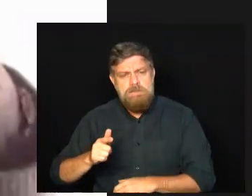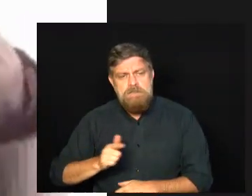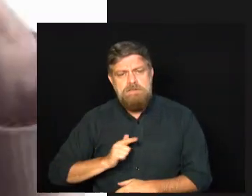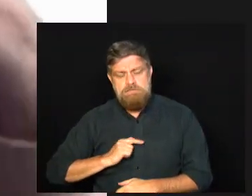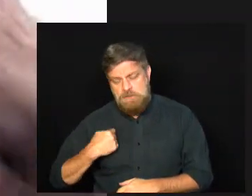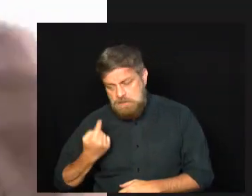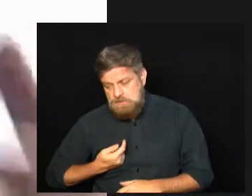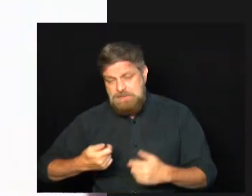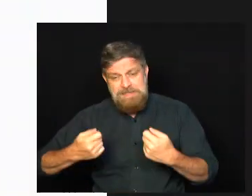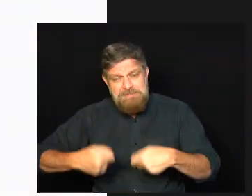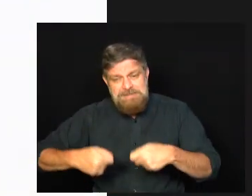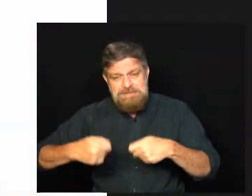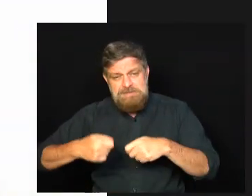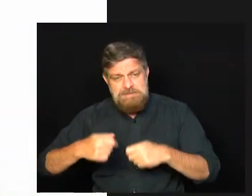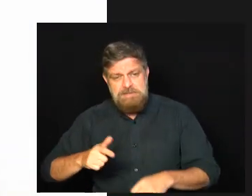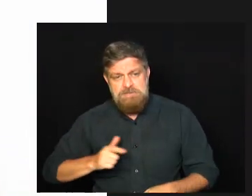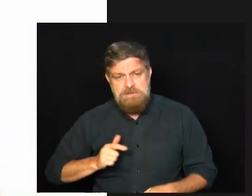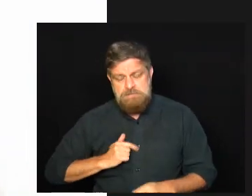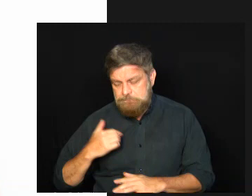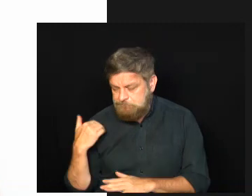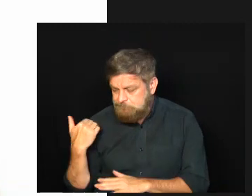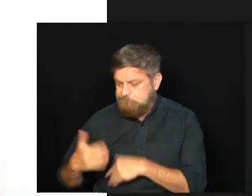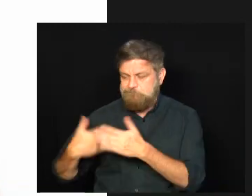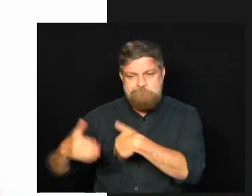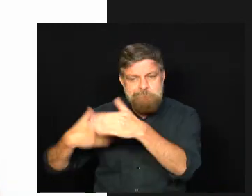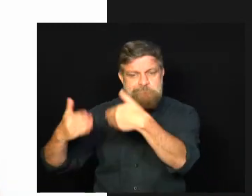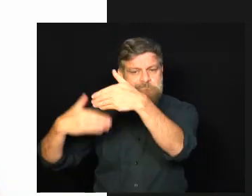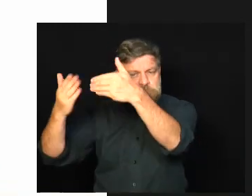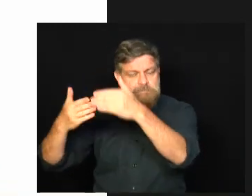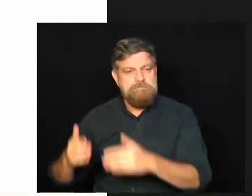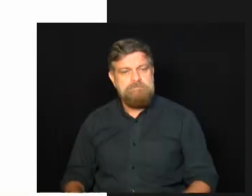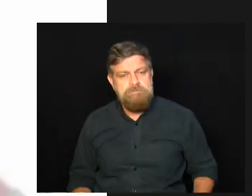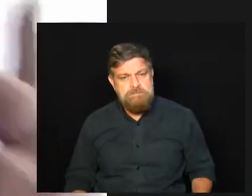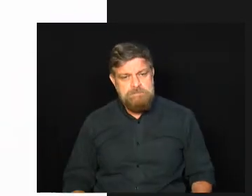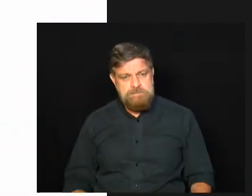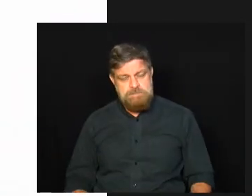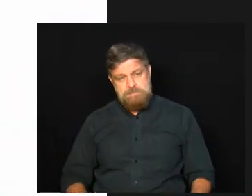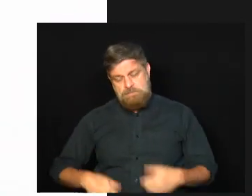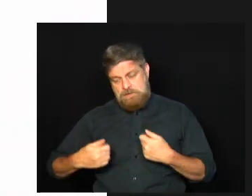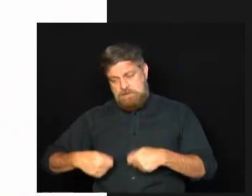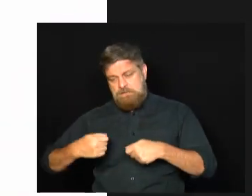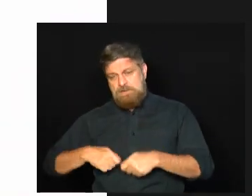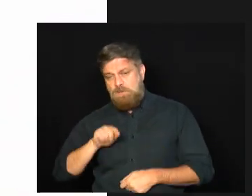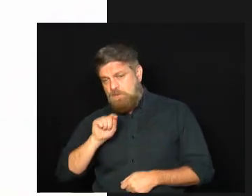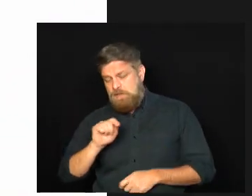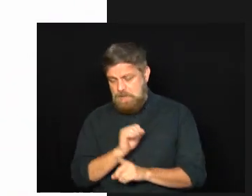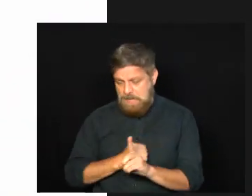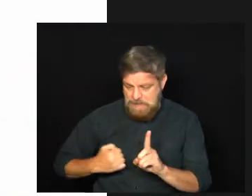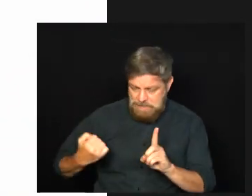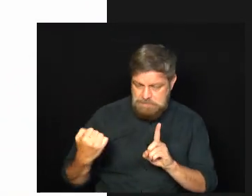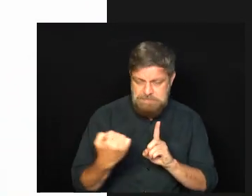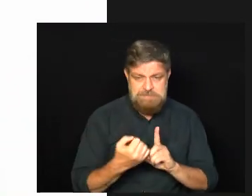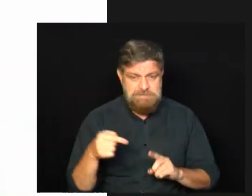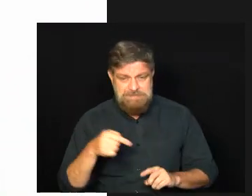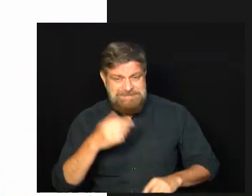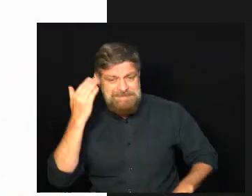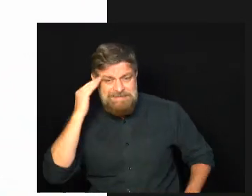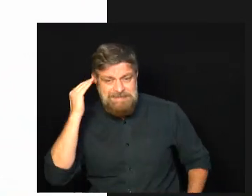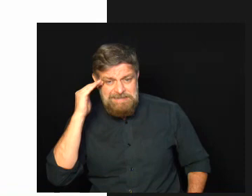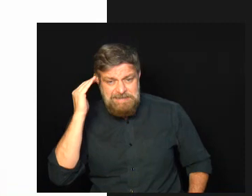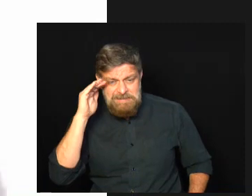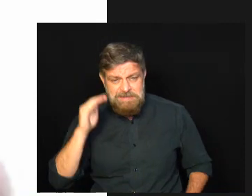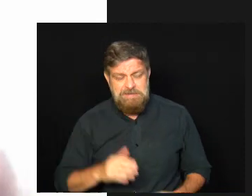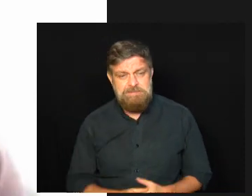nós precisamos desenvolver essa potencialidade. E é preciso que a sociedade como um todo entenda